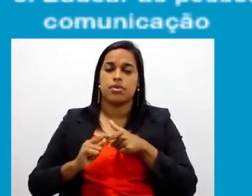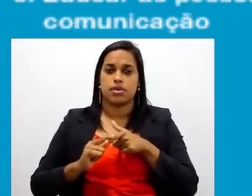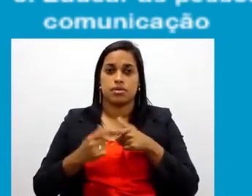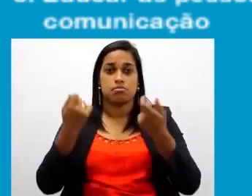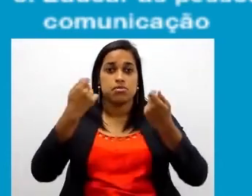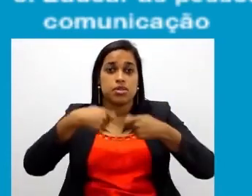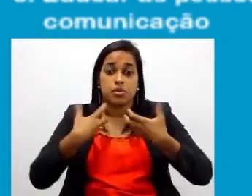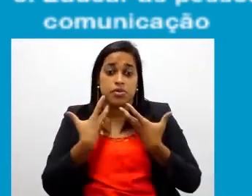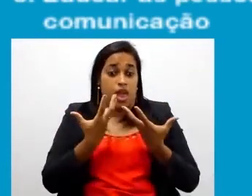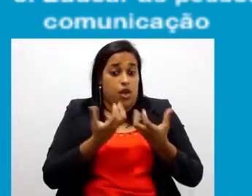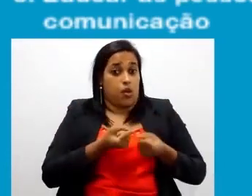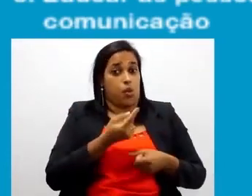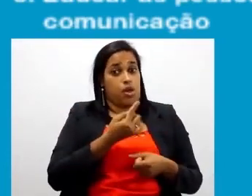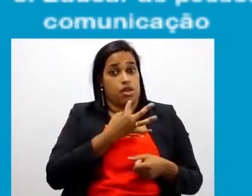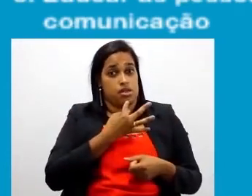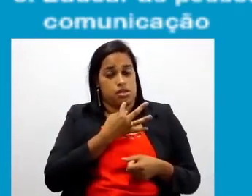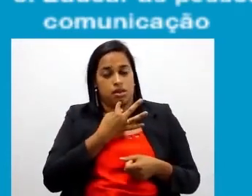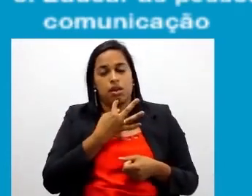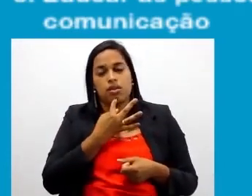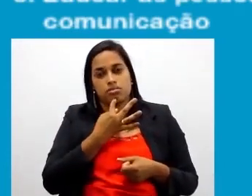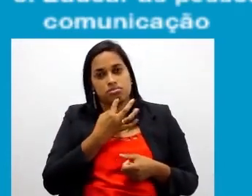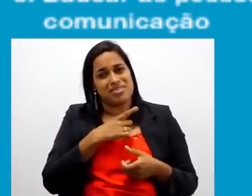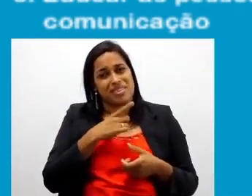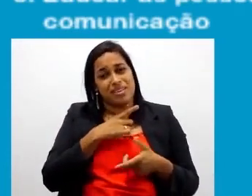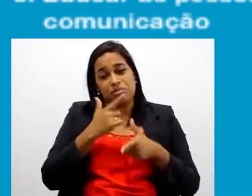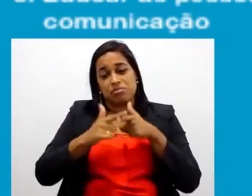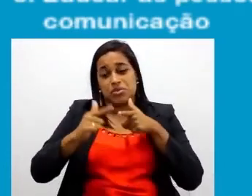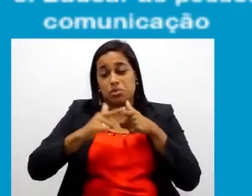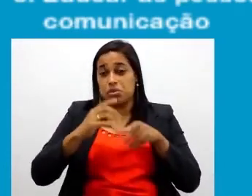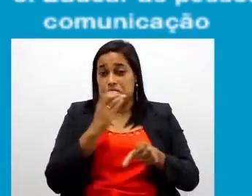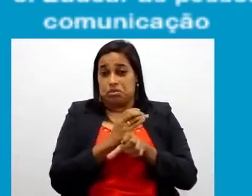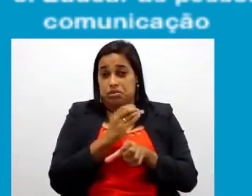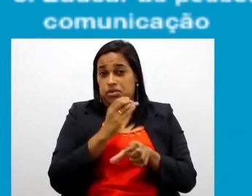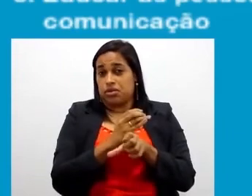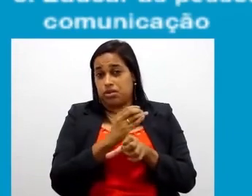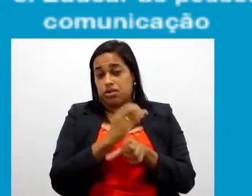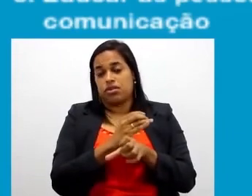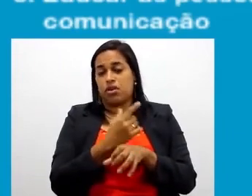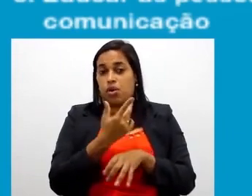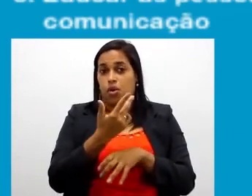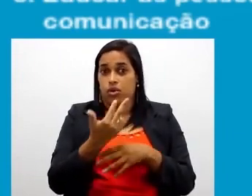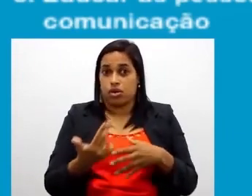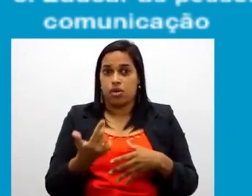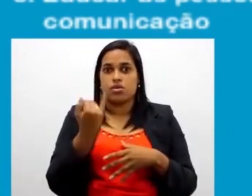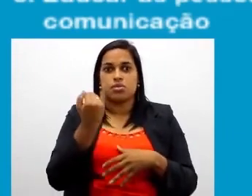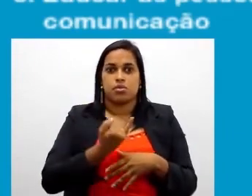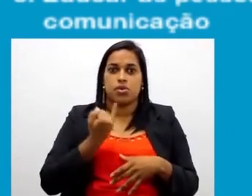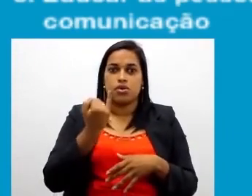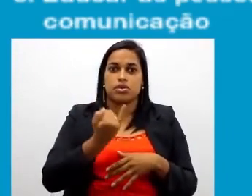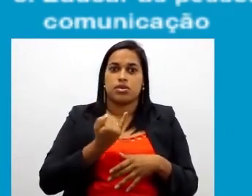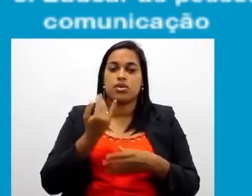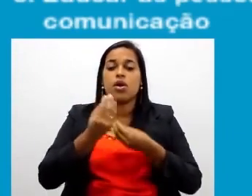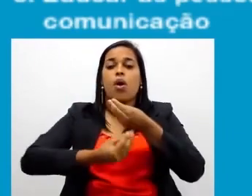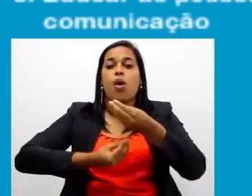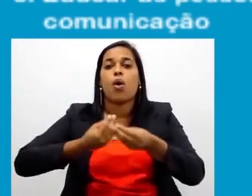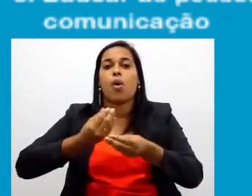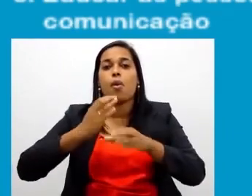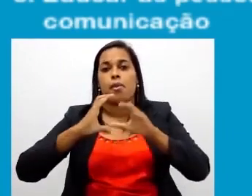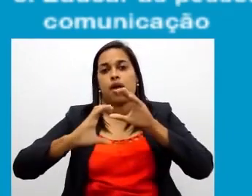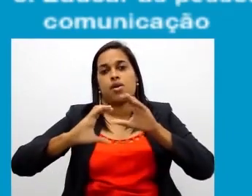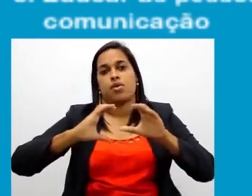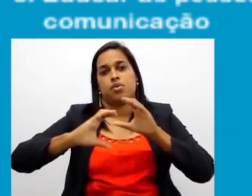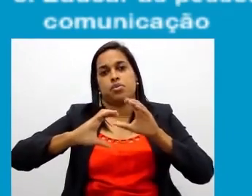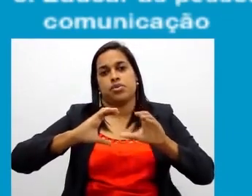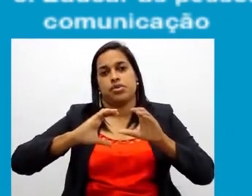tem que reconhecer isso. Quando nós não nos comunicamos bem, nós temos problemas dentro da empresa. Uma outra coisa importante é planejar o fluxo da